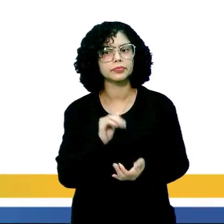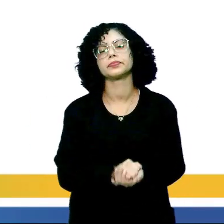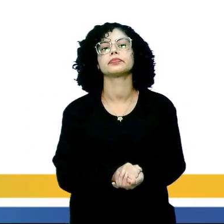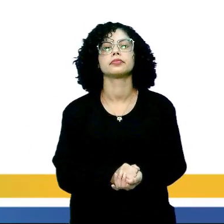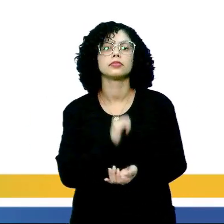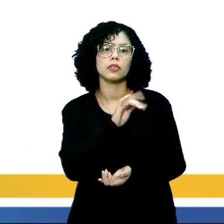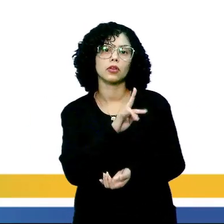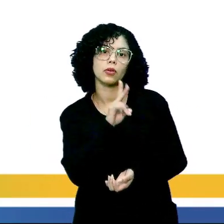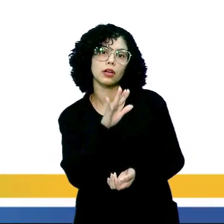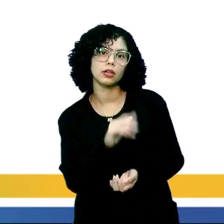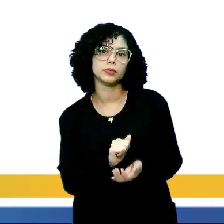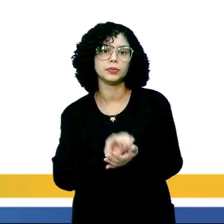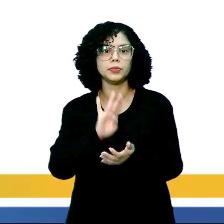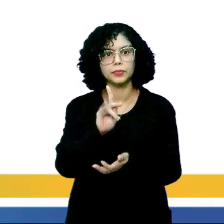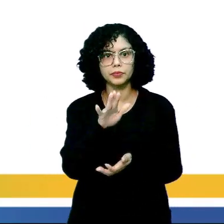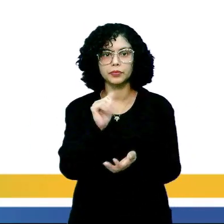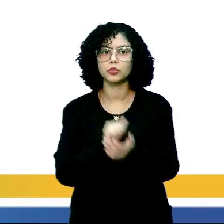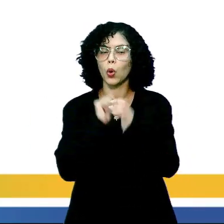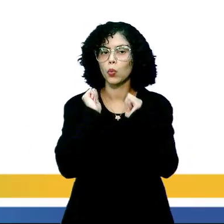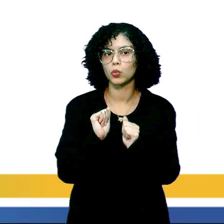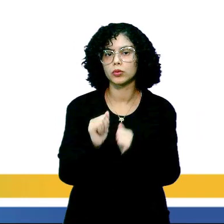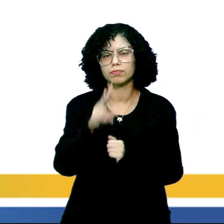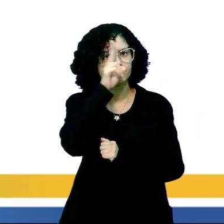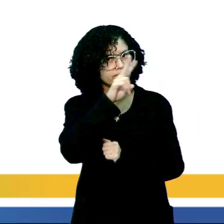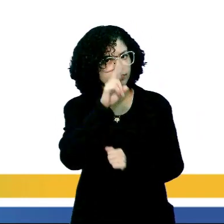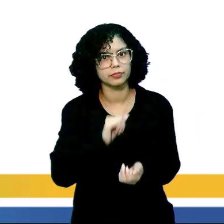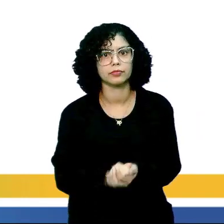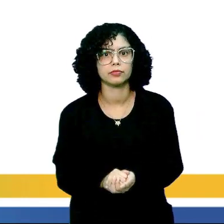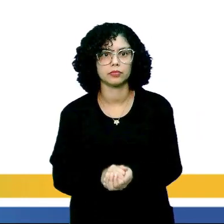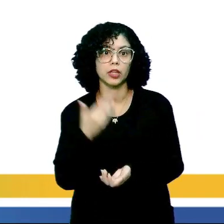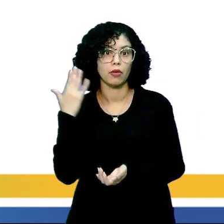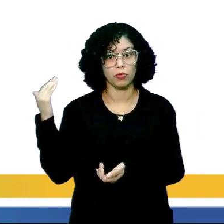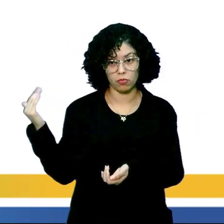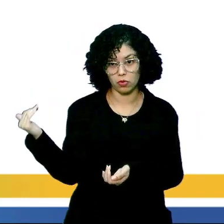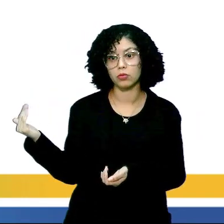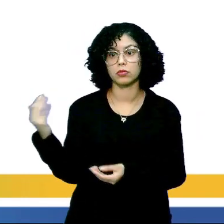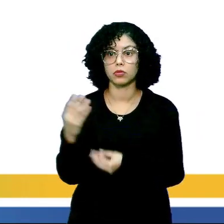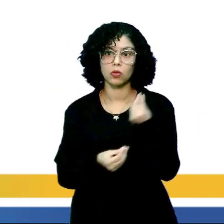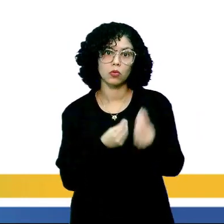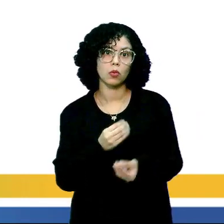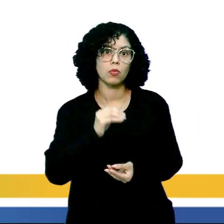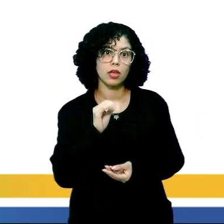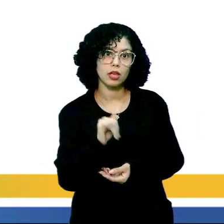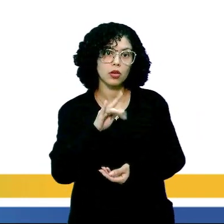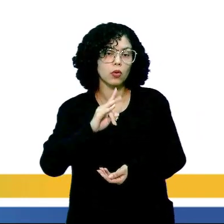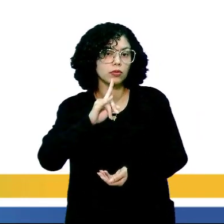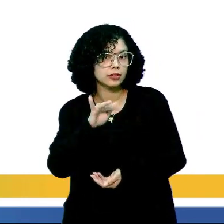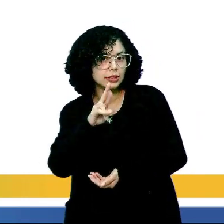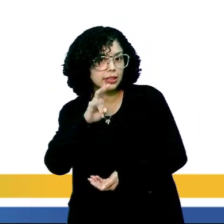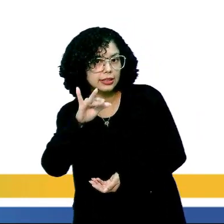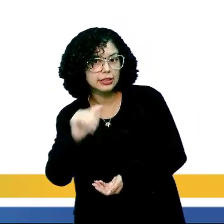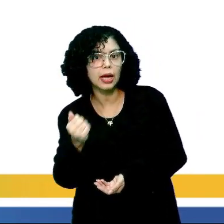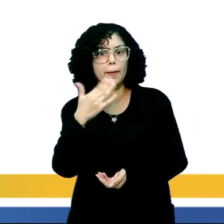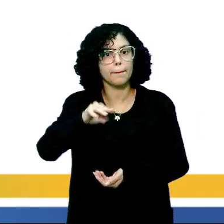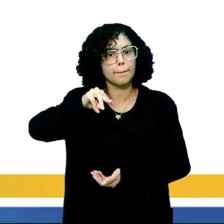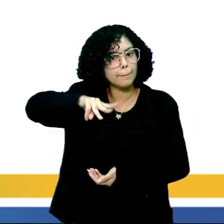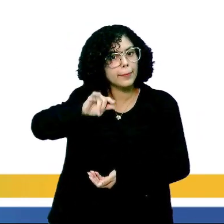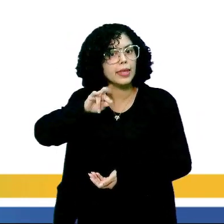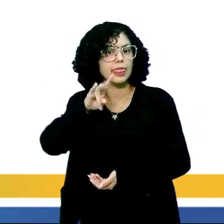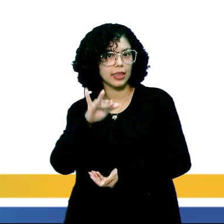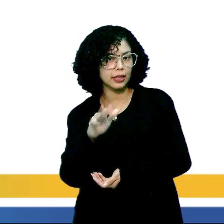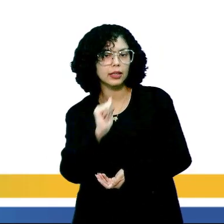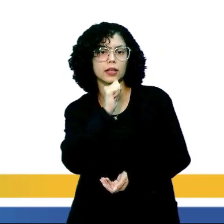Baiana, né? Pode ser que você não lembre dele, porque ele não é tão famoso como a Inconfidência Mineira. Ao contrário da